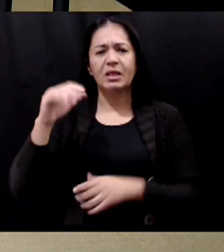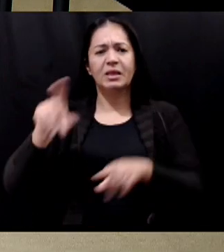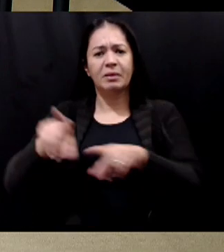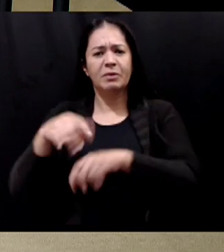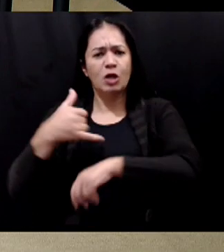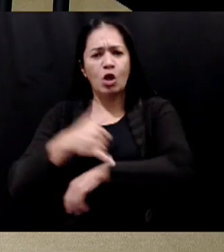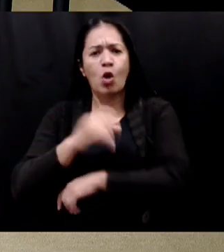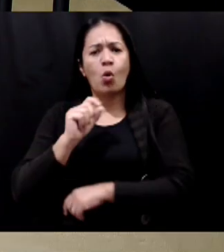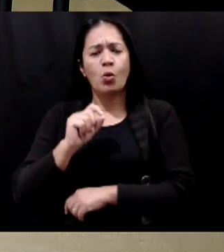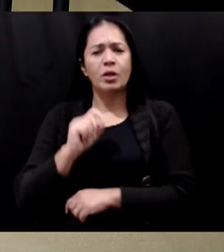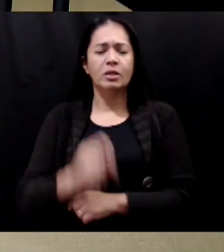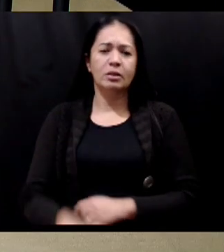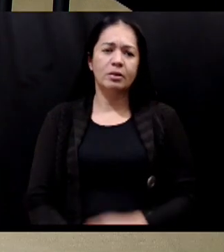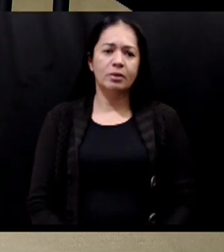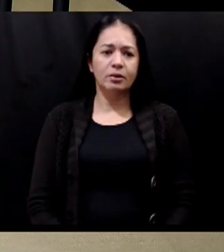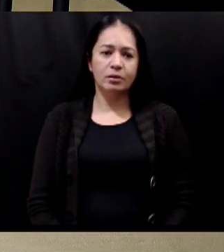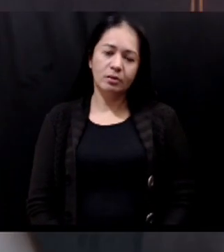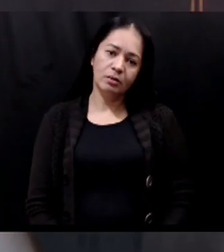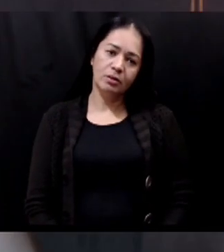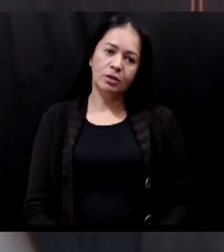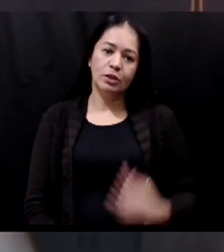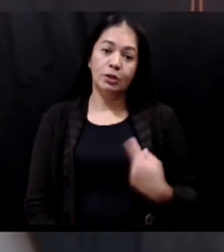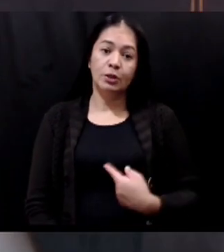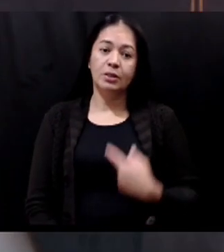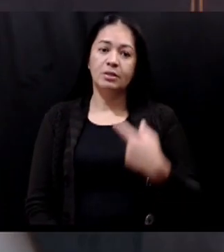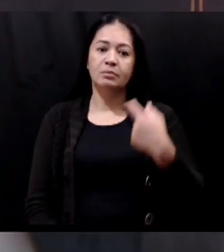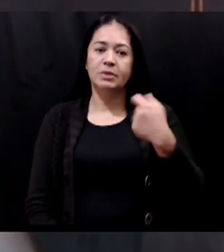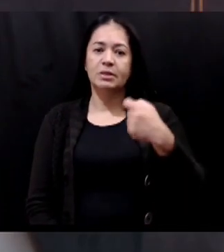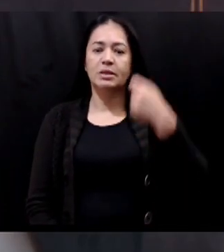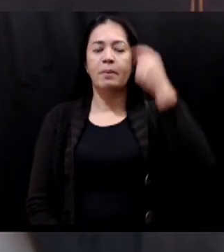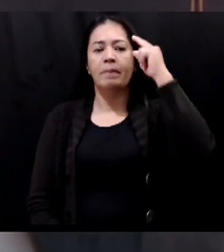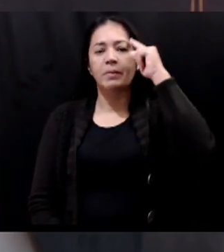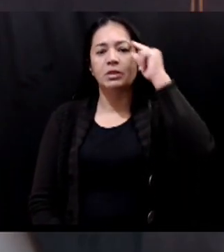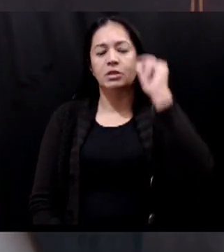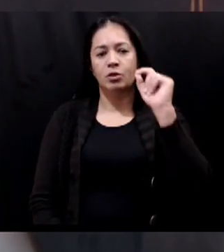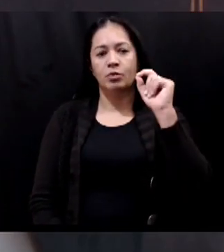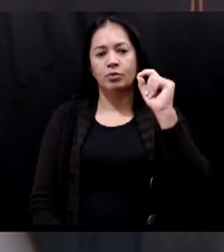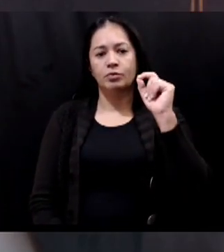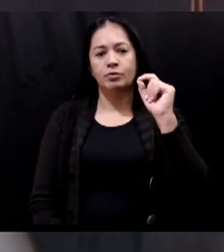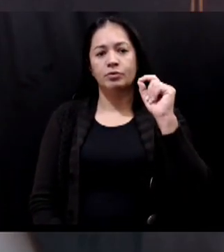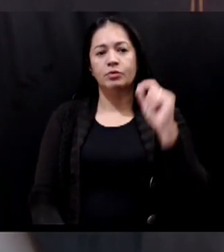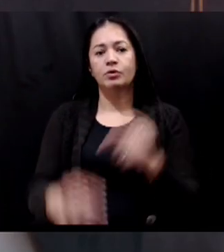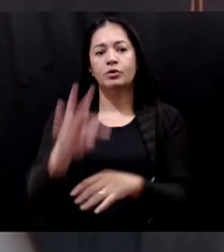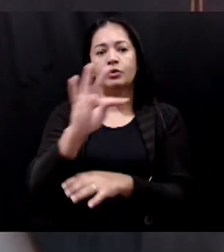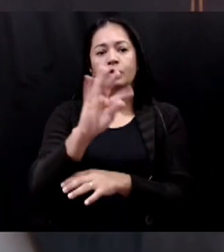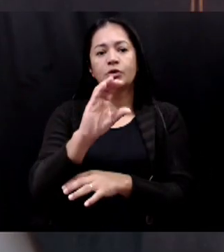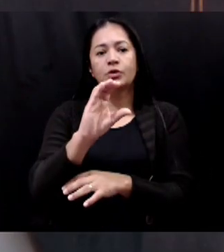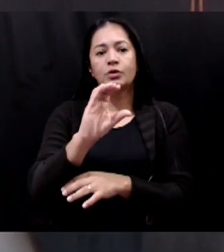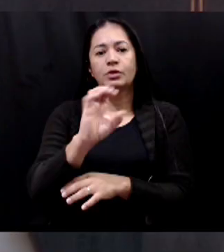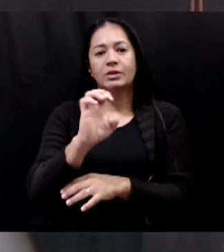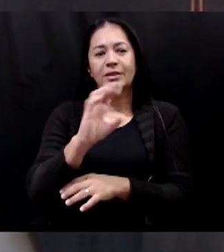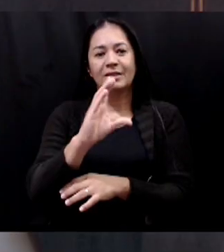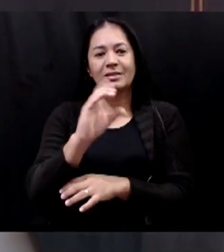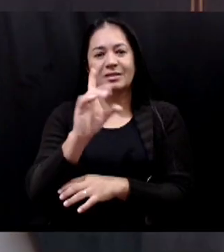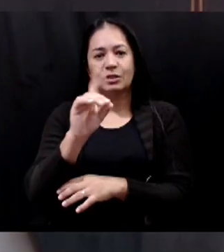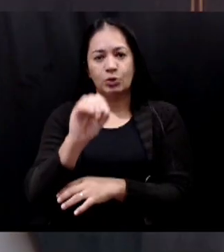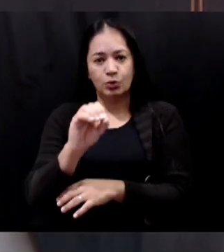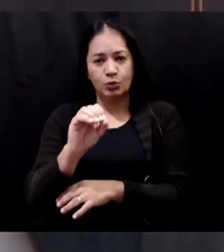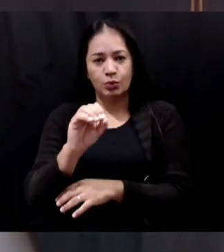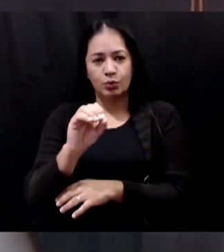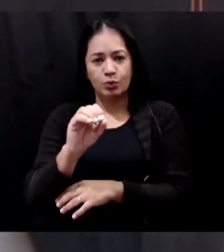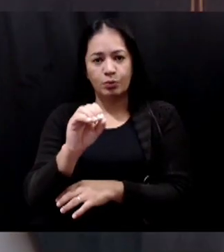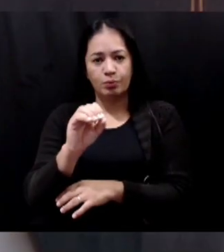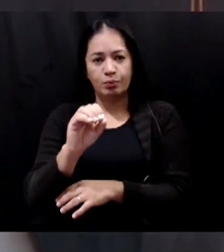inflamação? A gente tem que pensar que o tecido adiposo, né, o tecido de gordura corporal, ele é um tecido